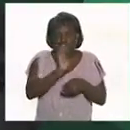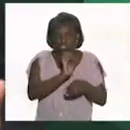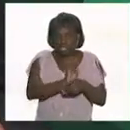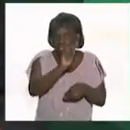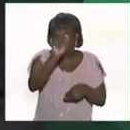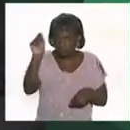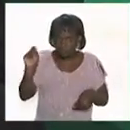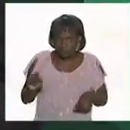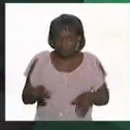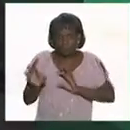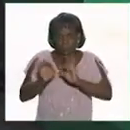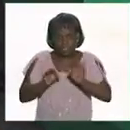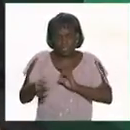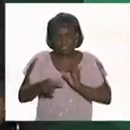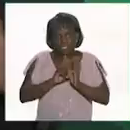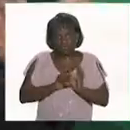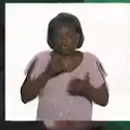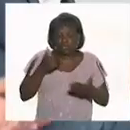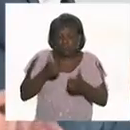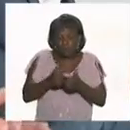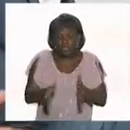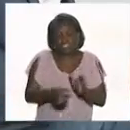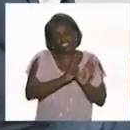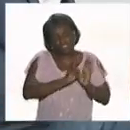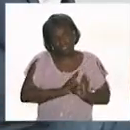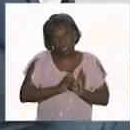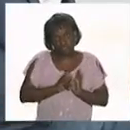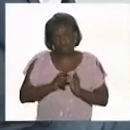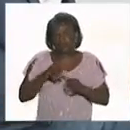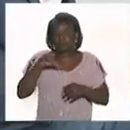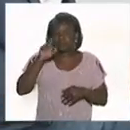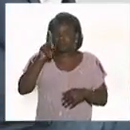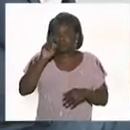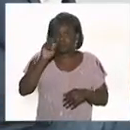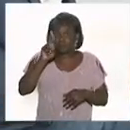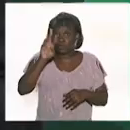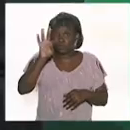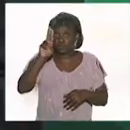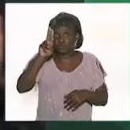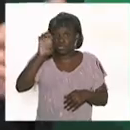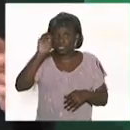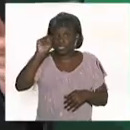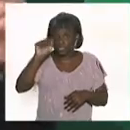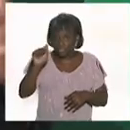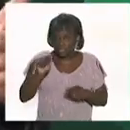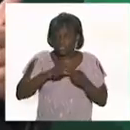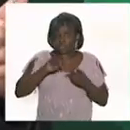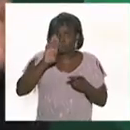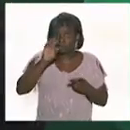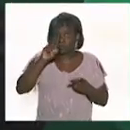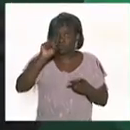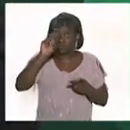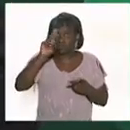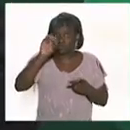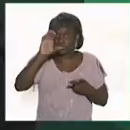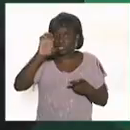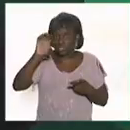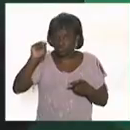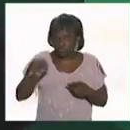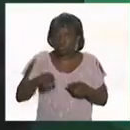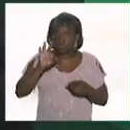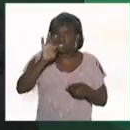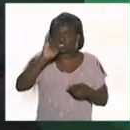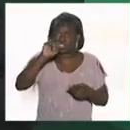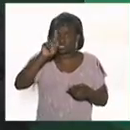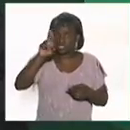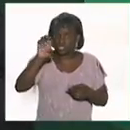todos os estaduais para se preparar. Agora começa muito antes para eles. A Portuguesa e o Bom Sucesso, Bom Sucesso principalmente o